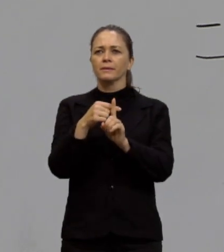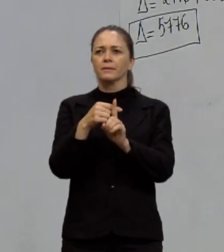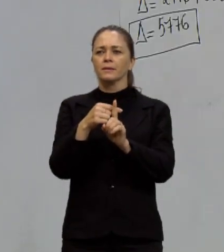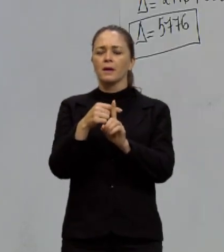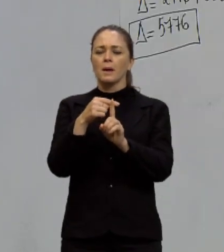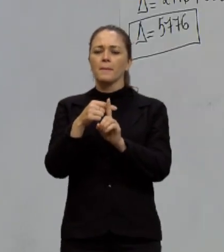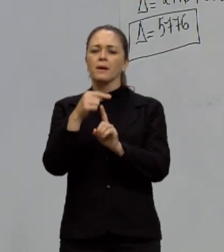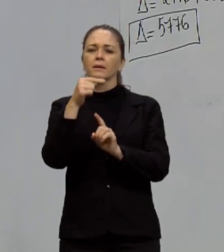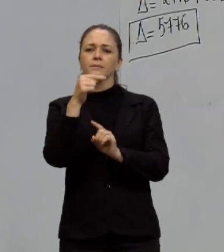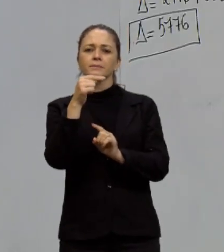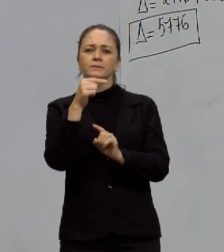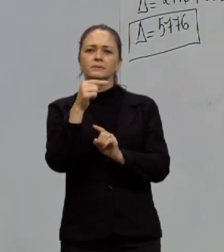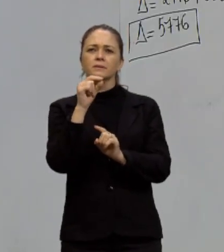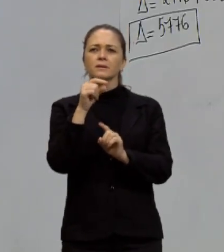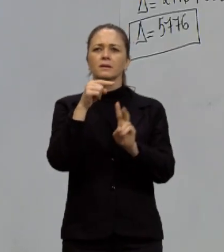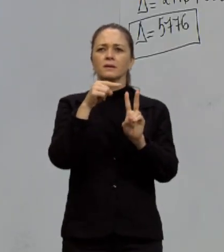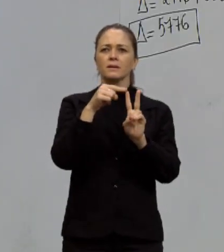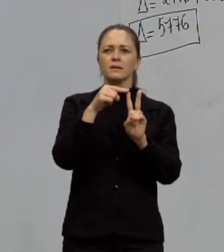quem é a raiz de